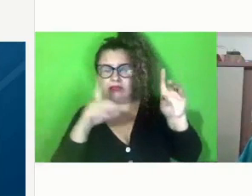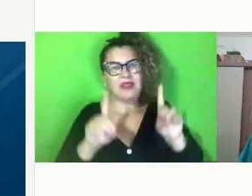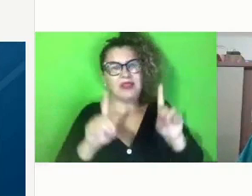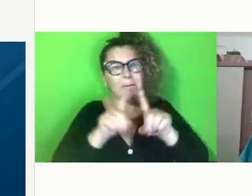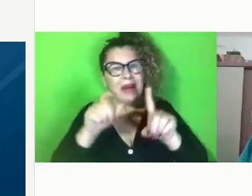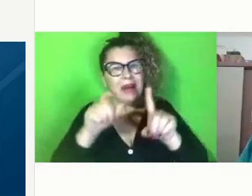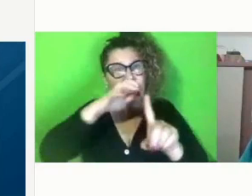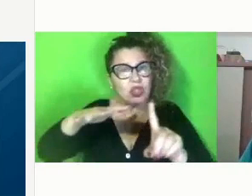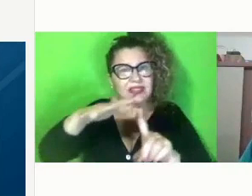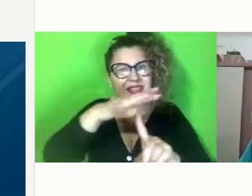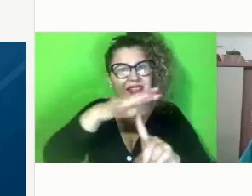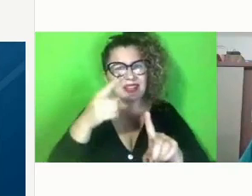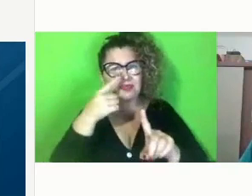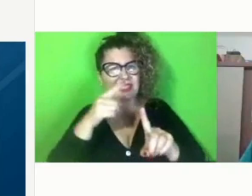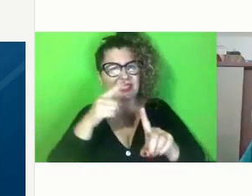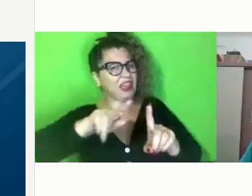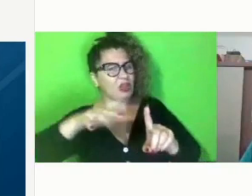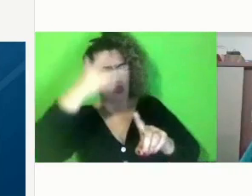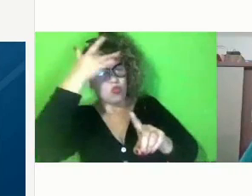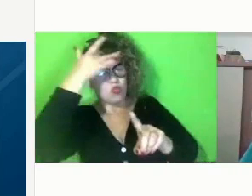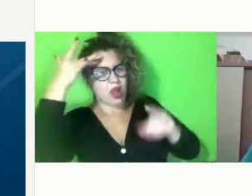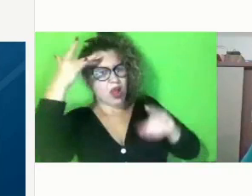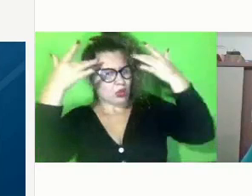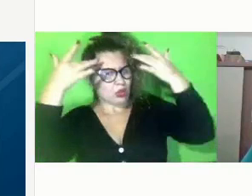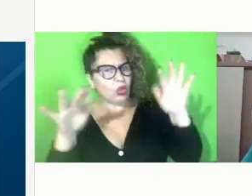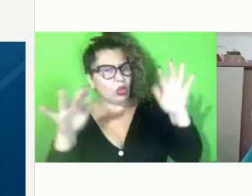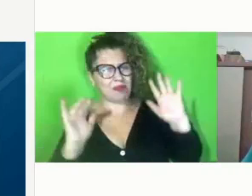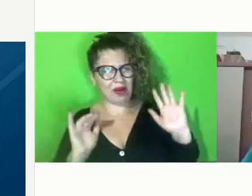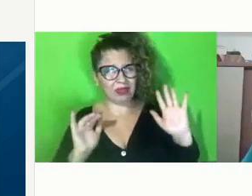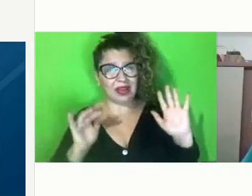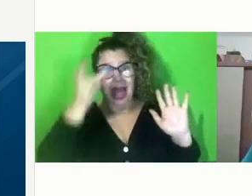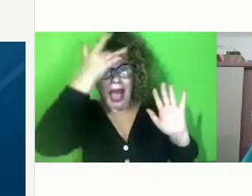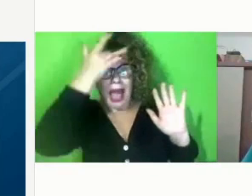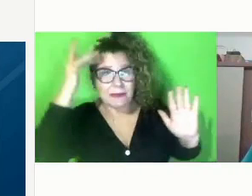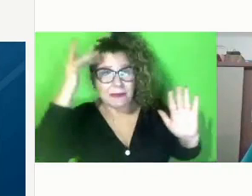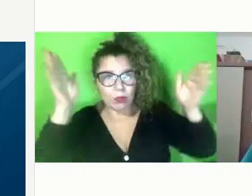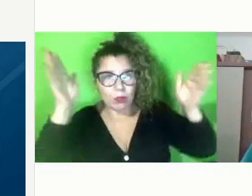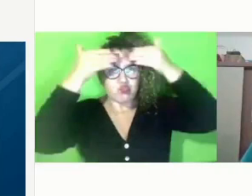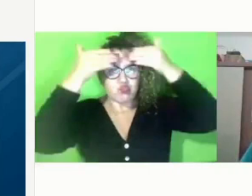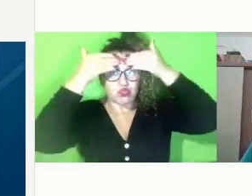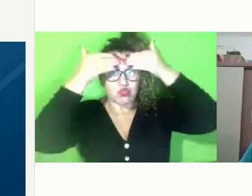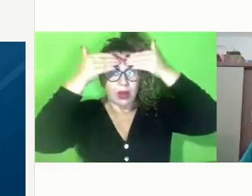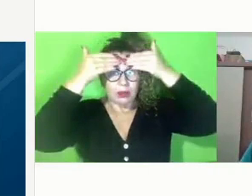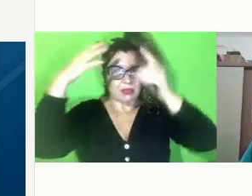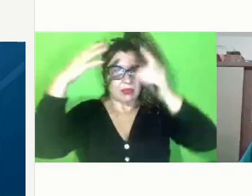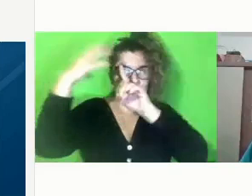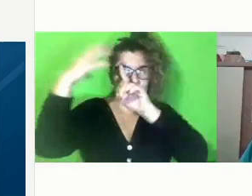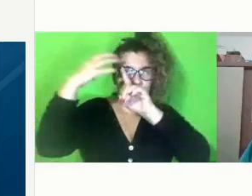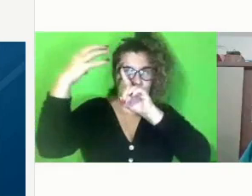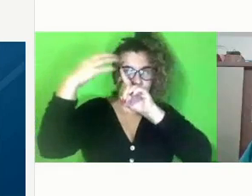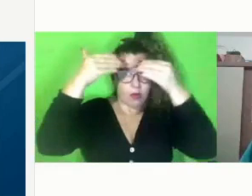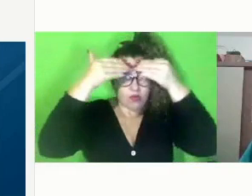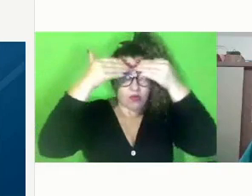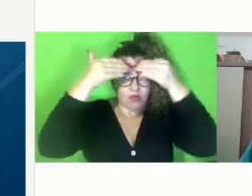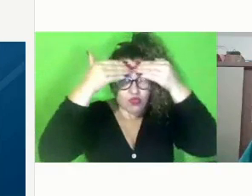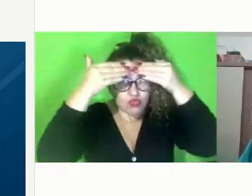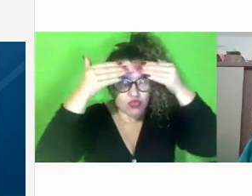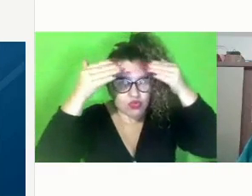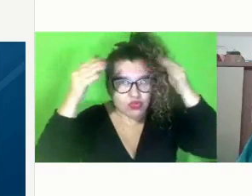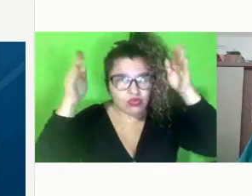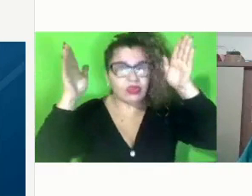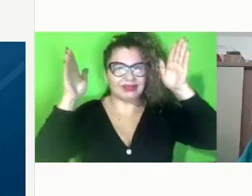normal. Então, a mudança de mentalidade, ela passa também pelo setor governamental. Então, nós temos